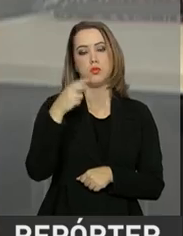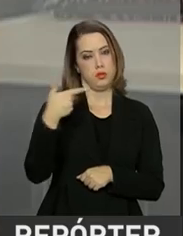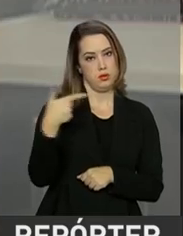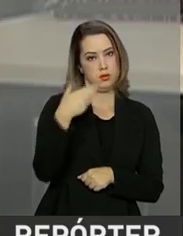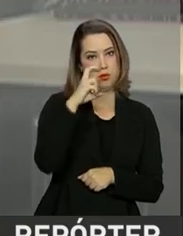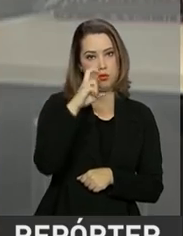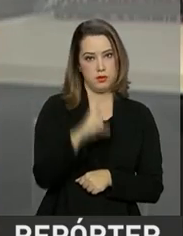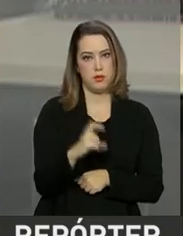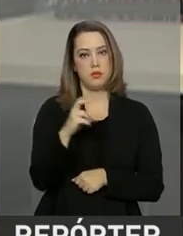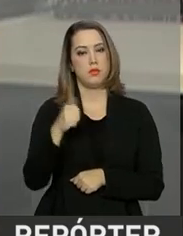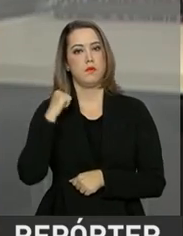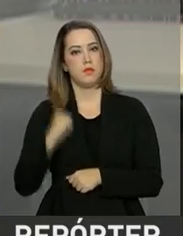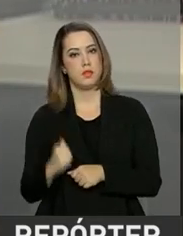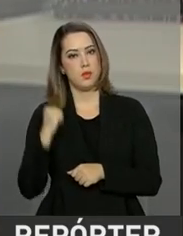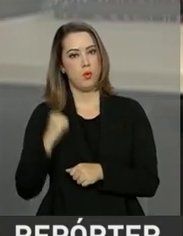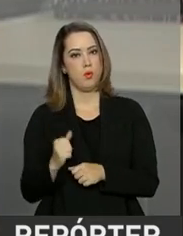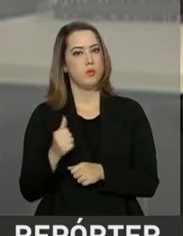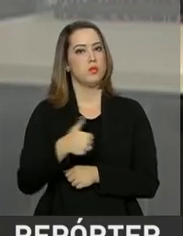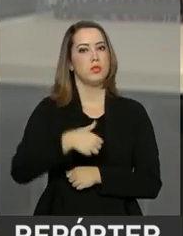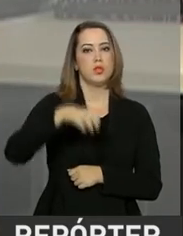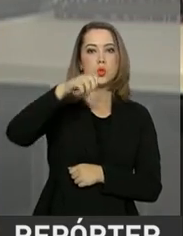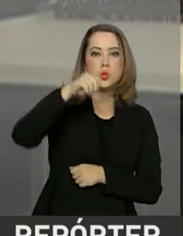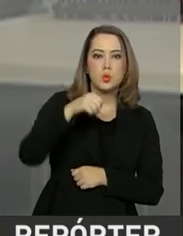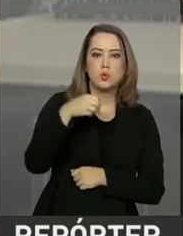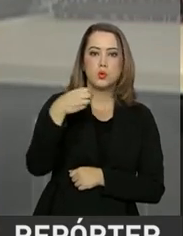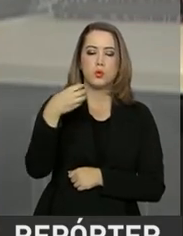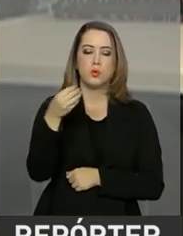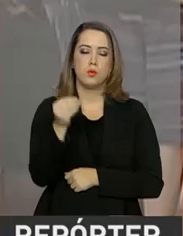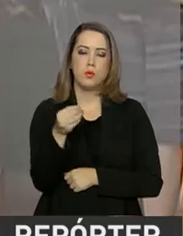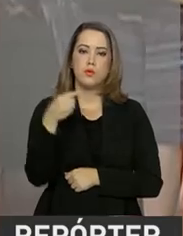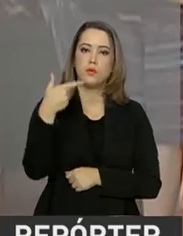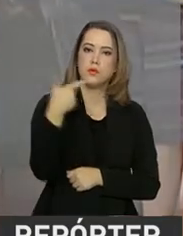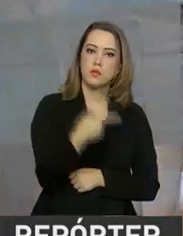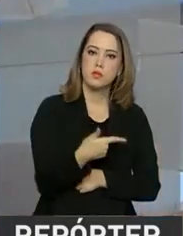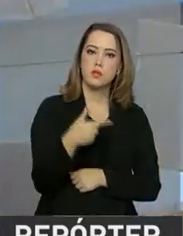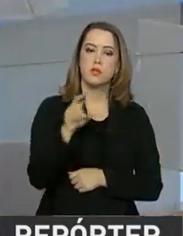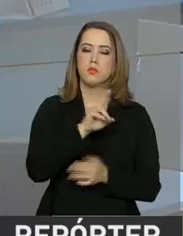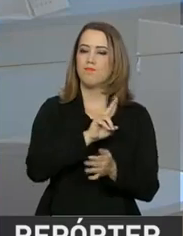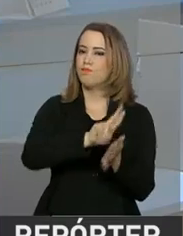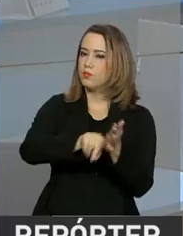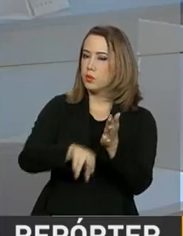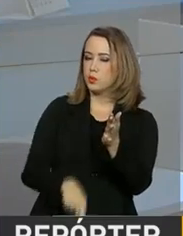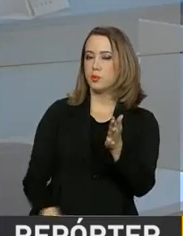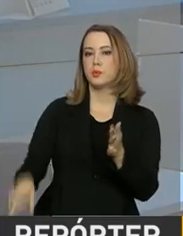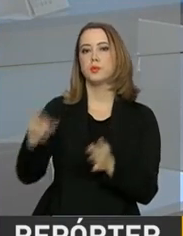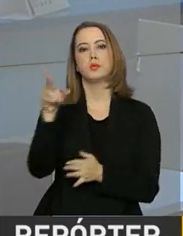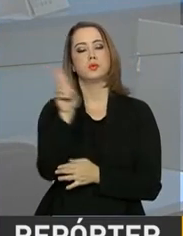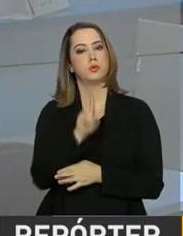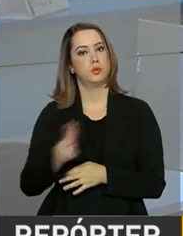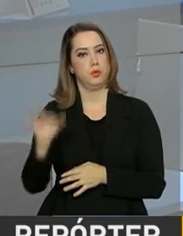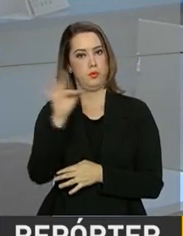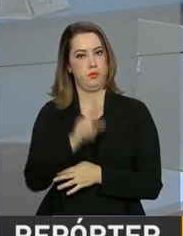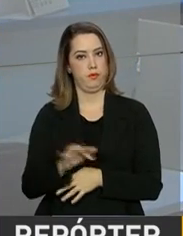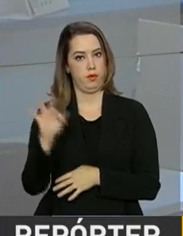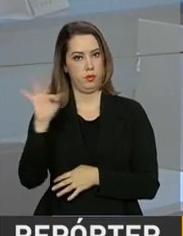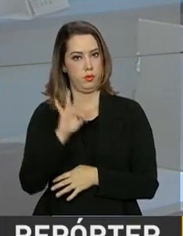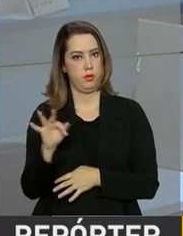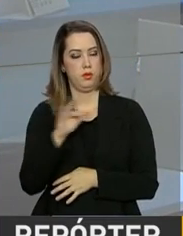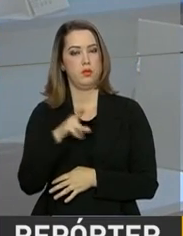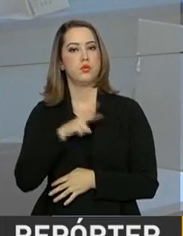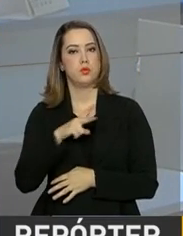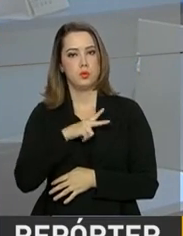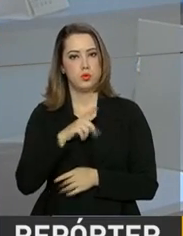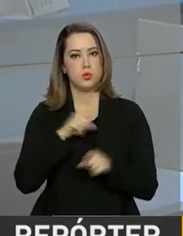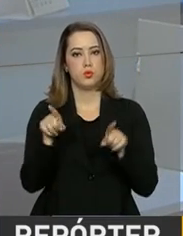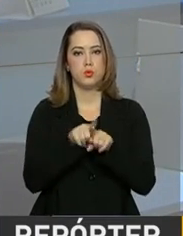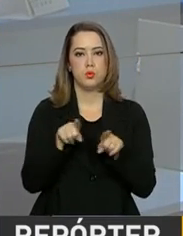bolsas em 902 instituições particulares de educação superior a relação dos Estudantes convocados na segunda chamada do